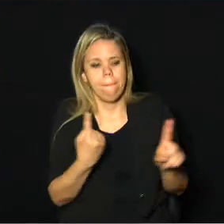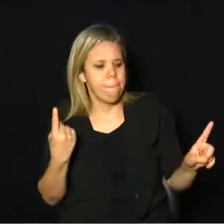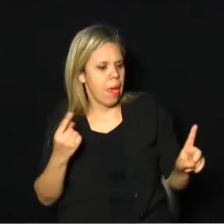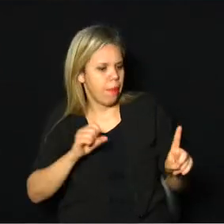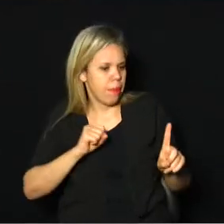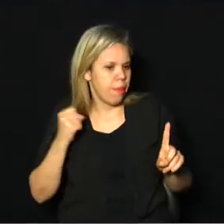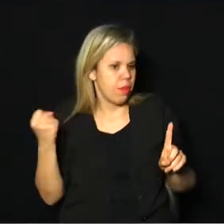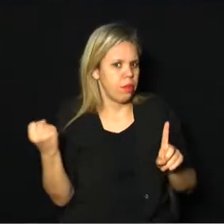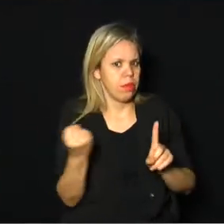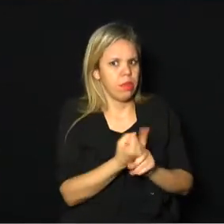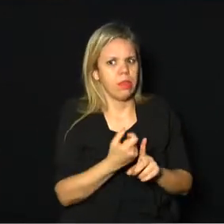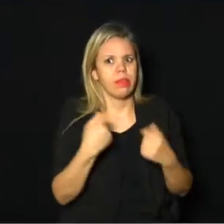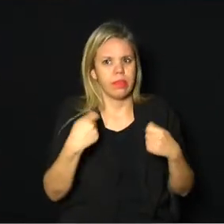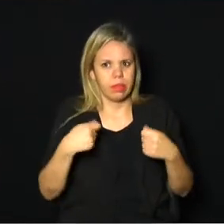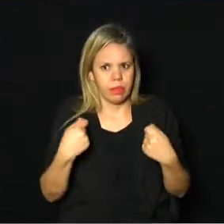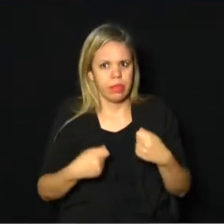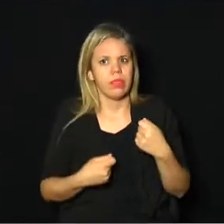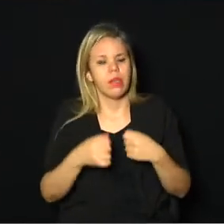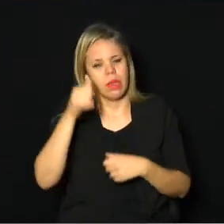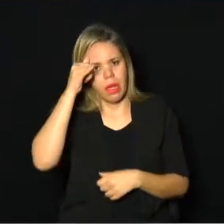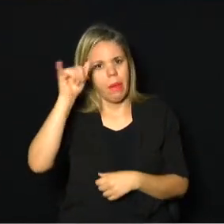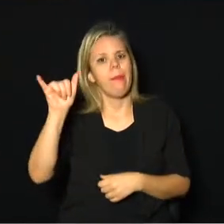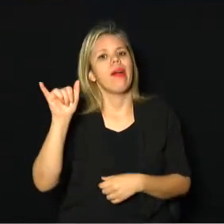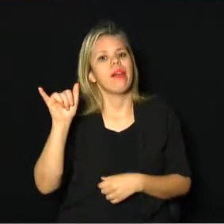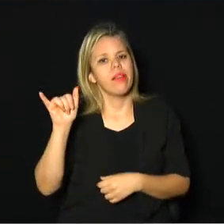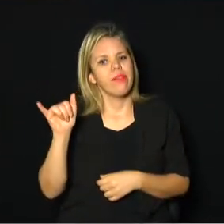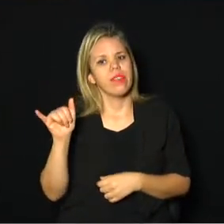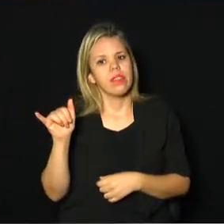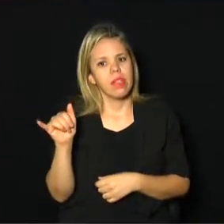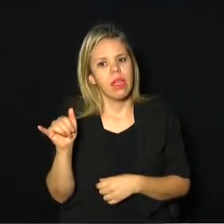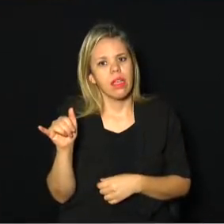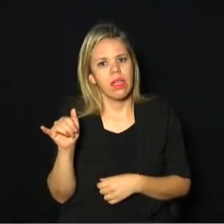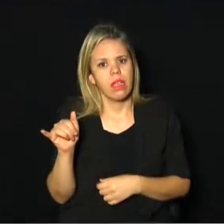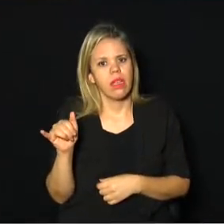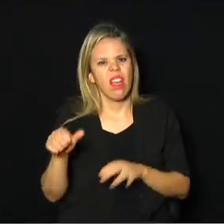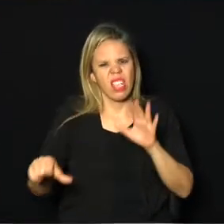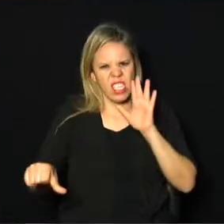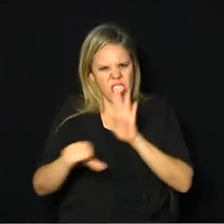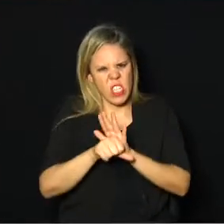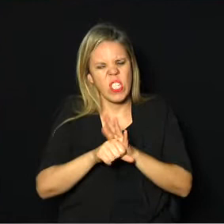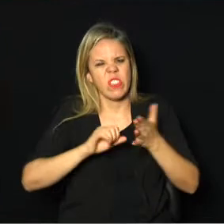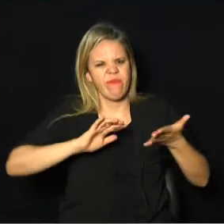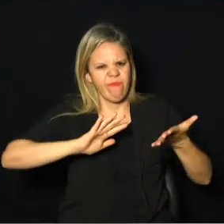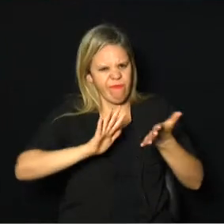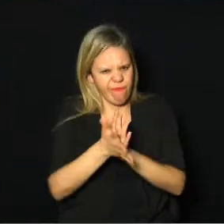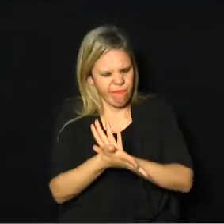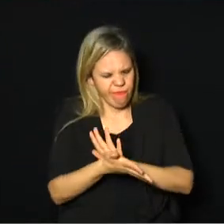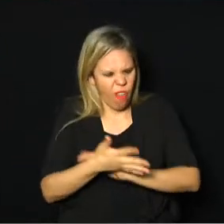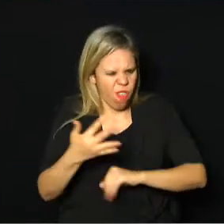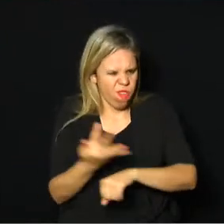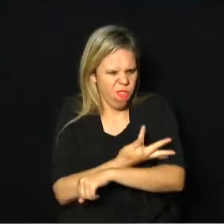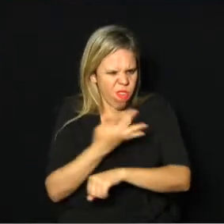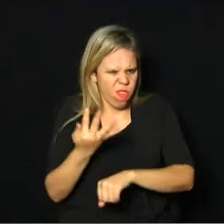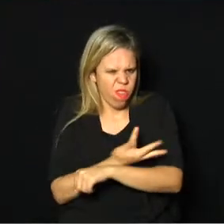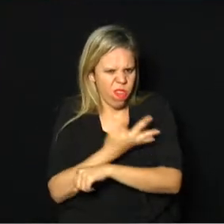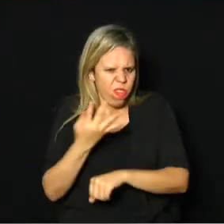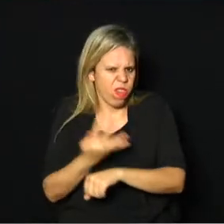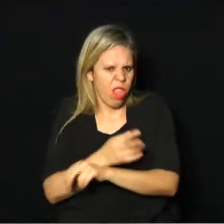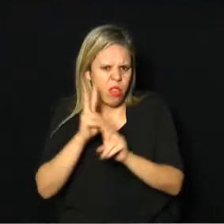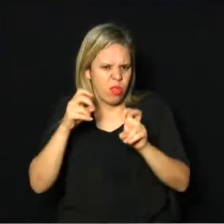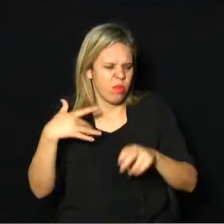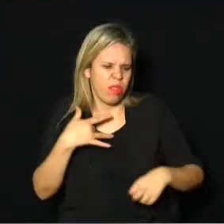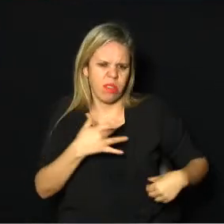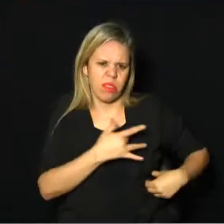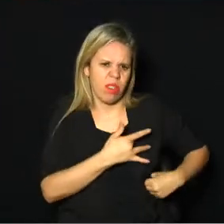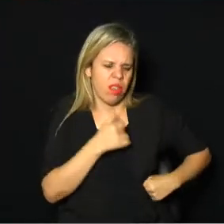social que é necessário para combater a grave crise, né, que nós estamos vivendo sanitária. Ela colocou uma situação em que